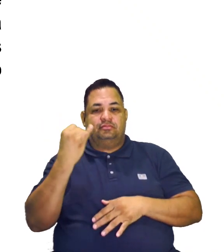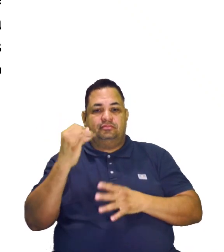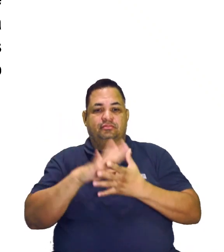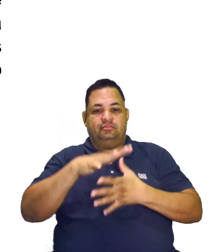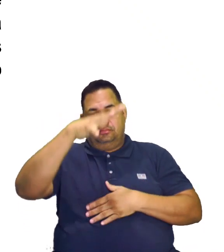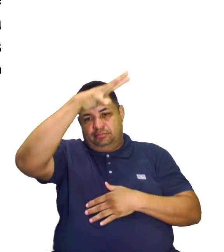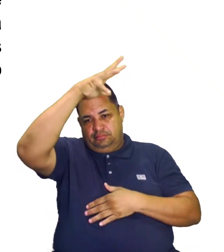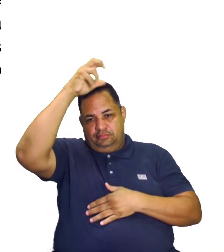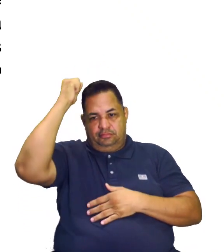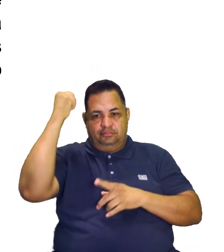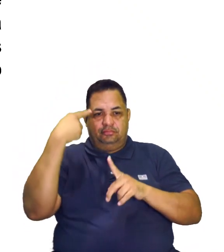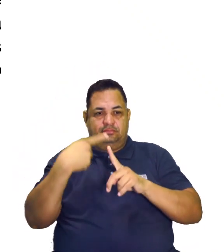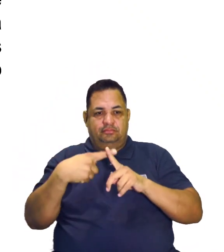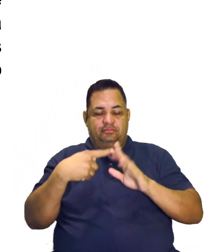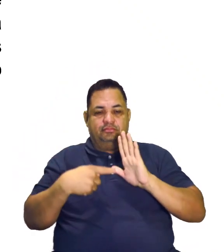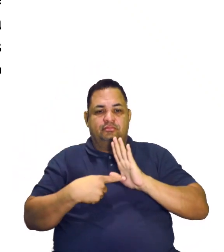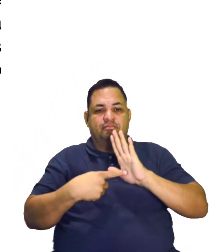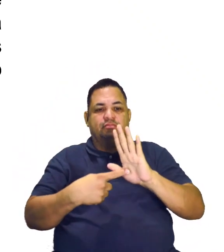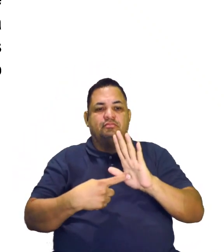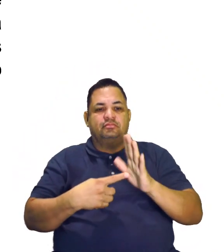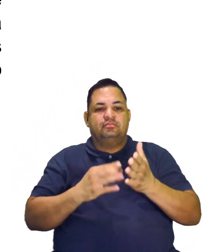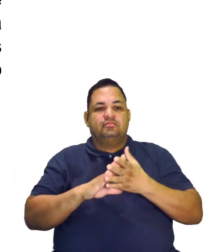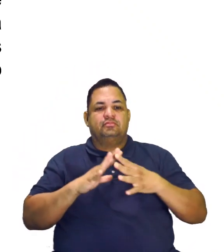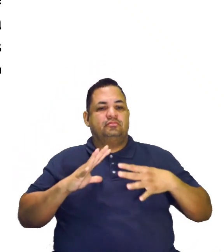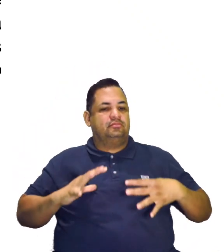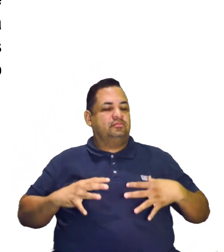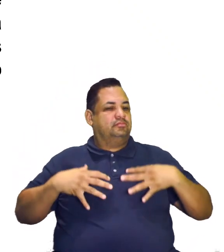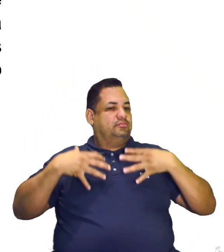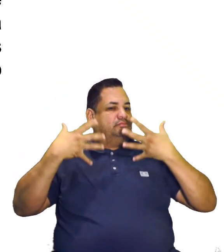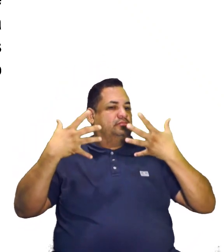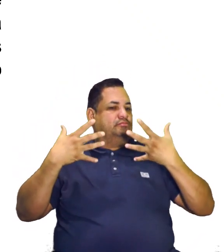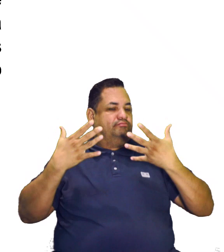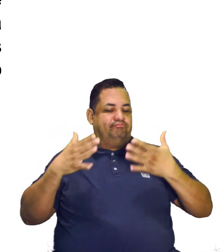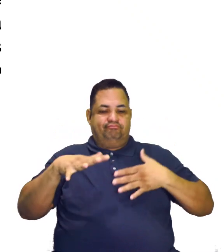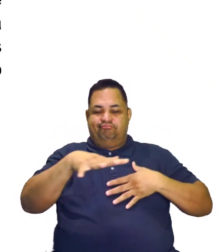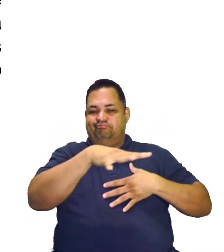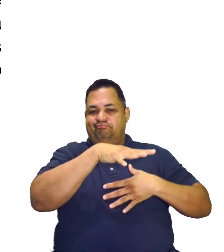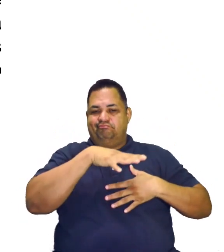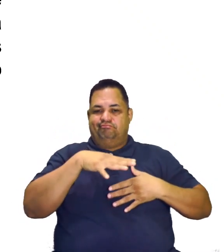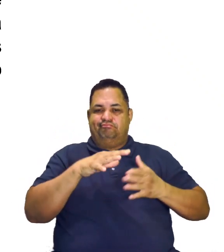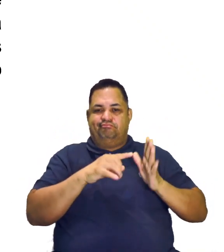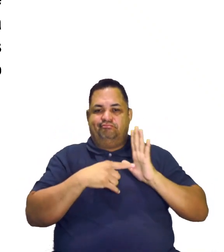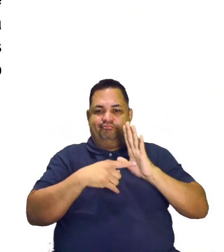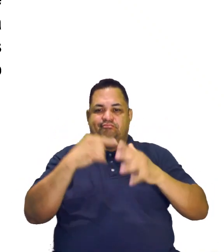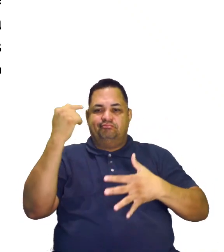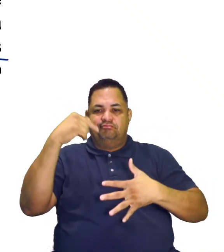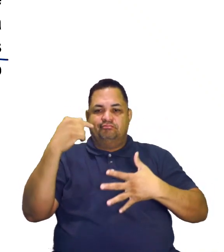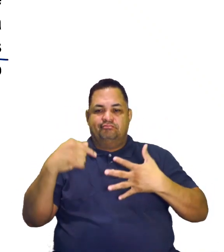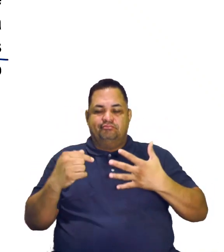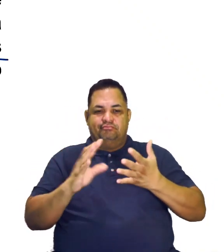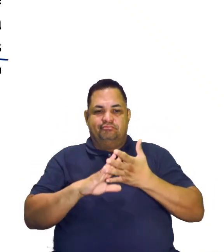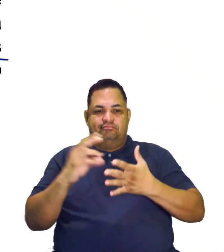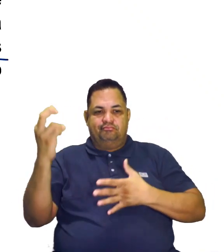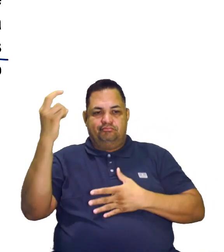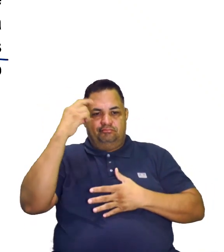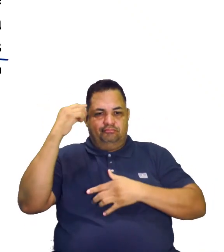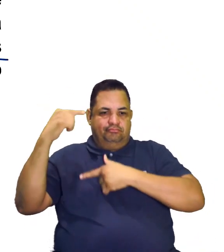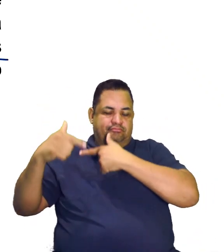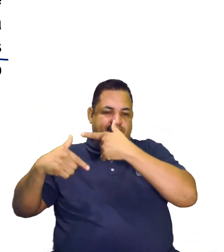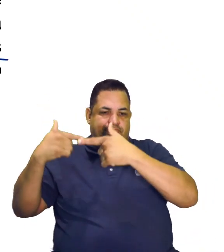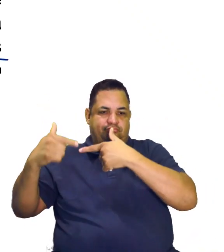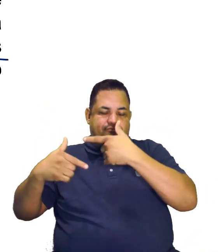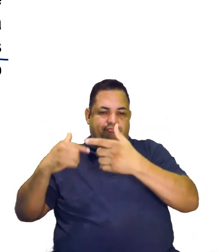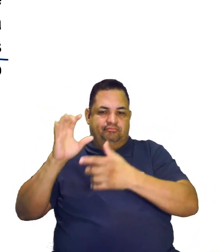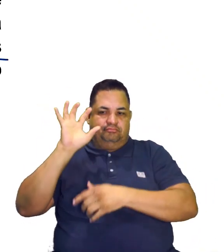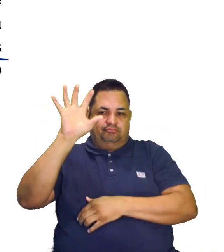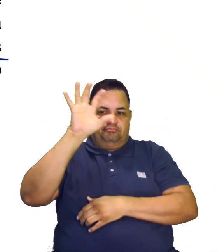sociedade amazônica porque apresenta grandiosos espetáculos e traz os elementos das culturas